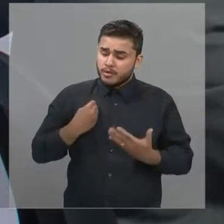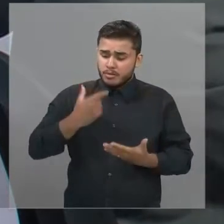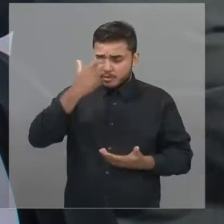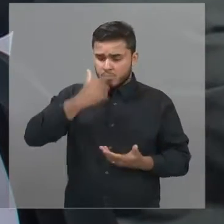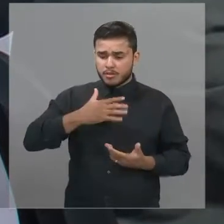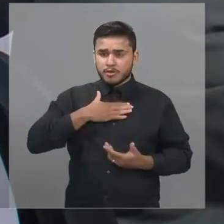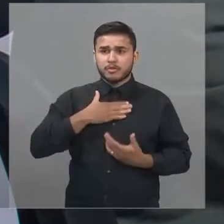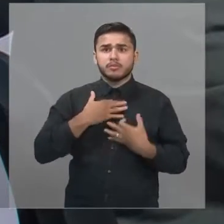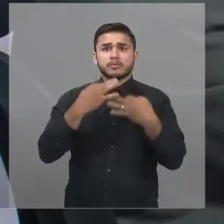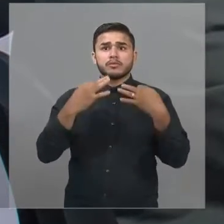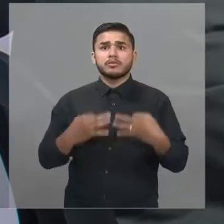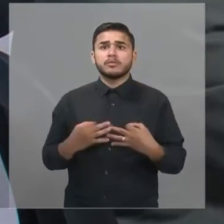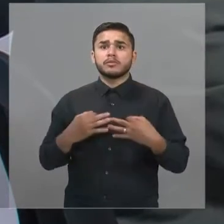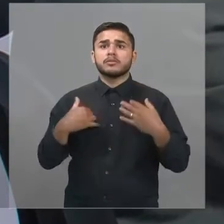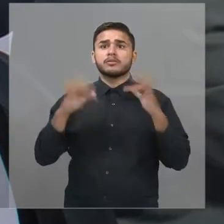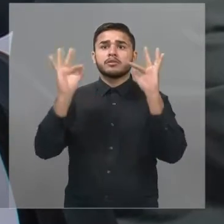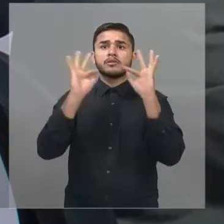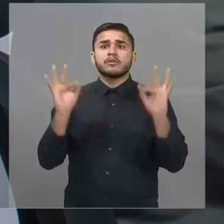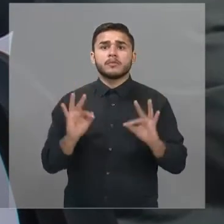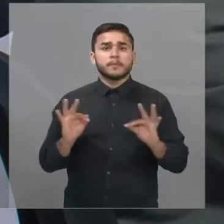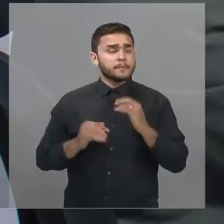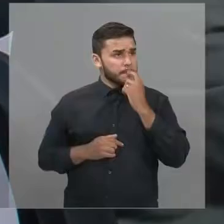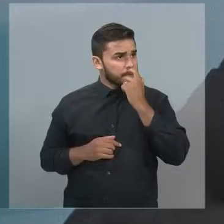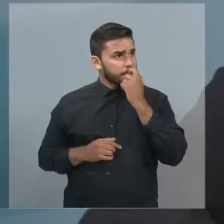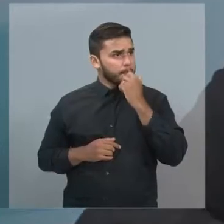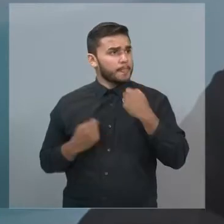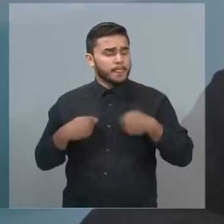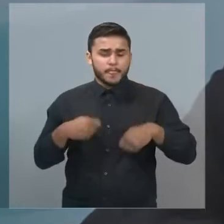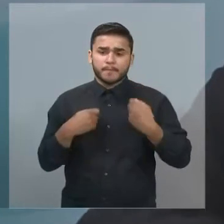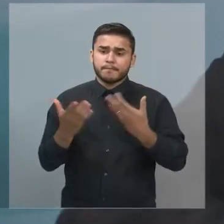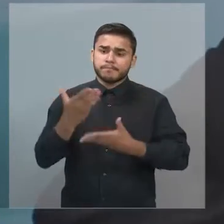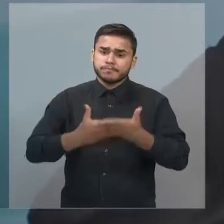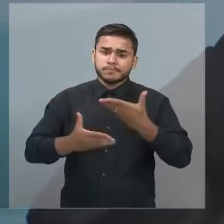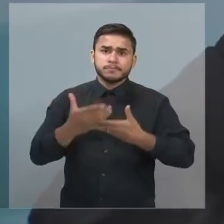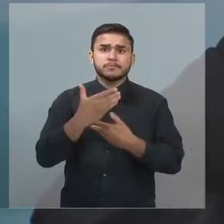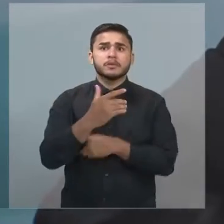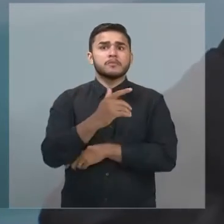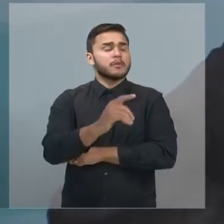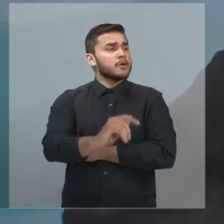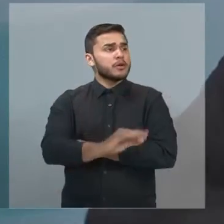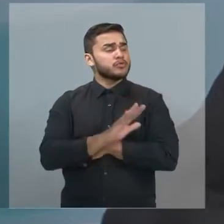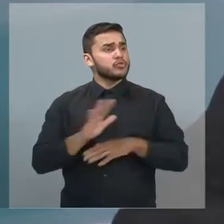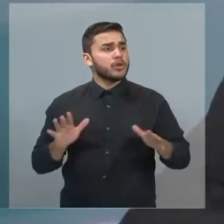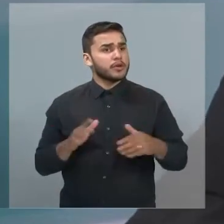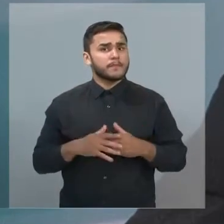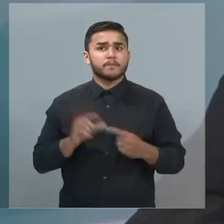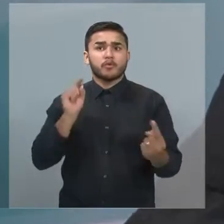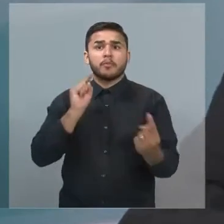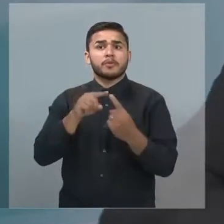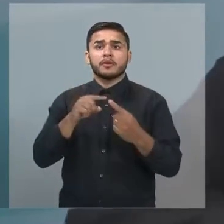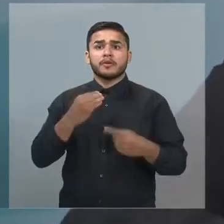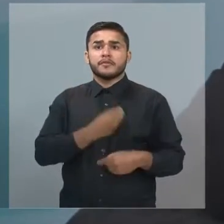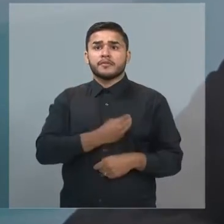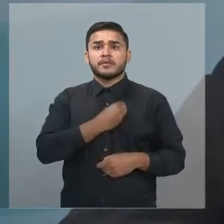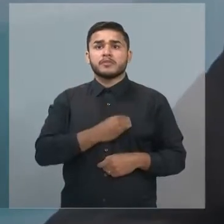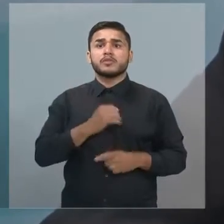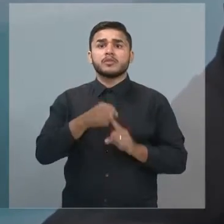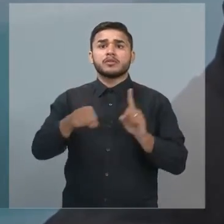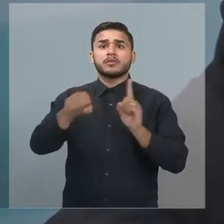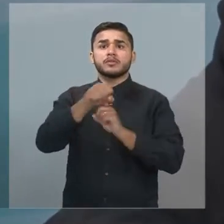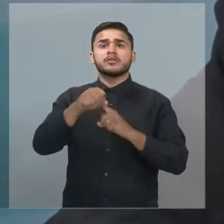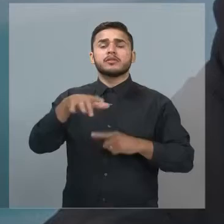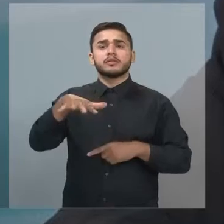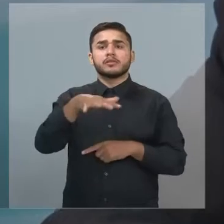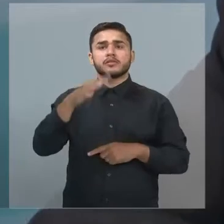ser uma pessoa feliz, uma pessoa que tem harmonia interior. Esse é que eu acho que deve ser o grande objetivo de uma sociedade que